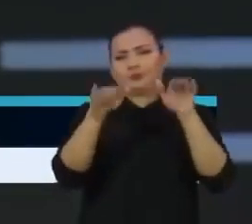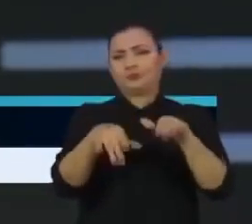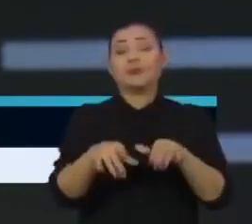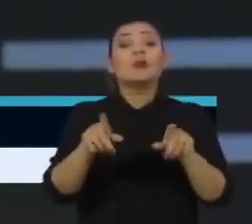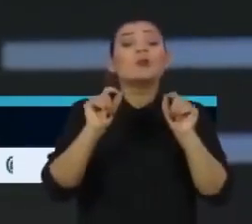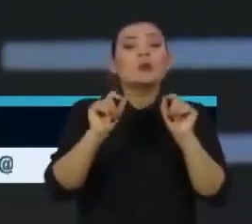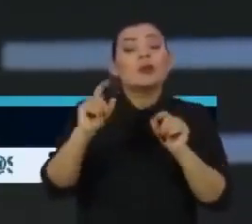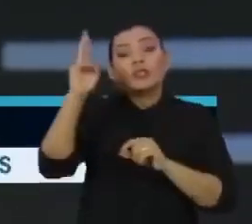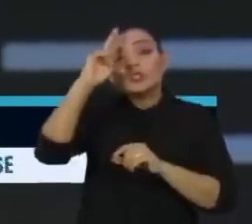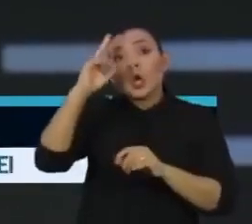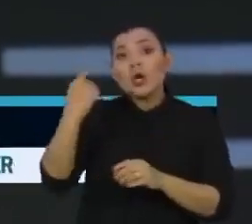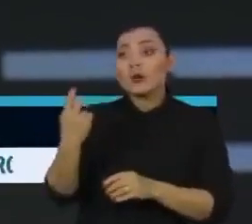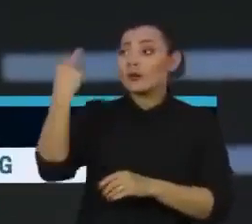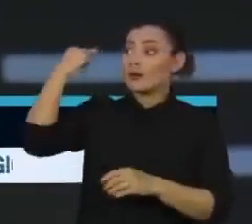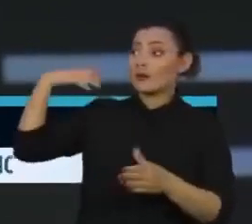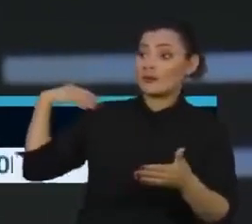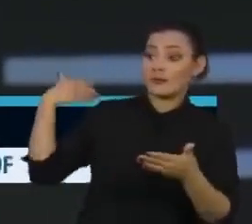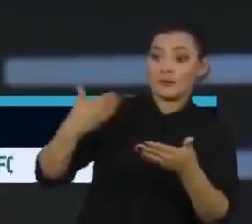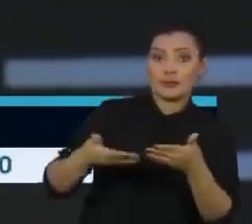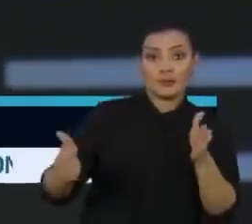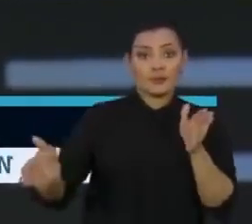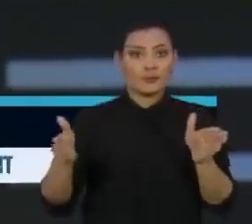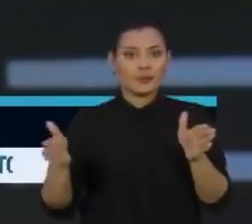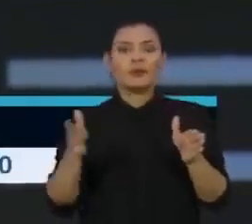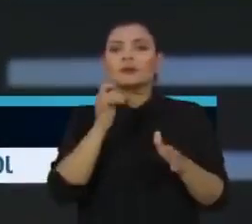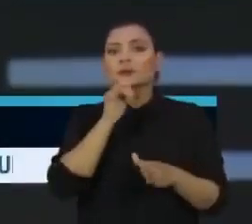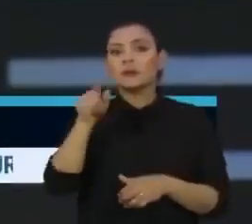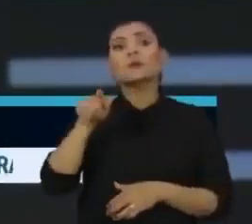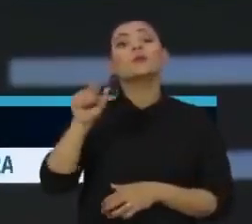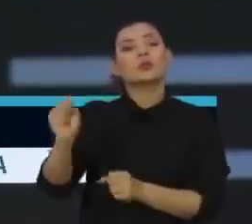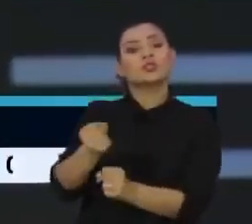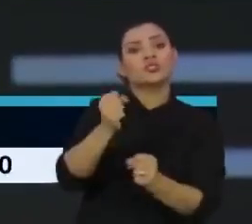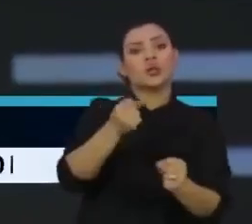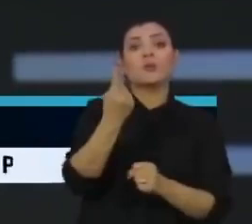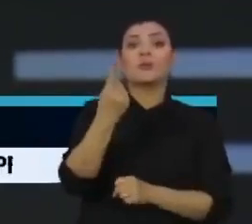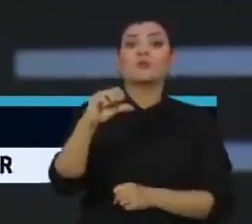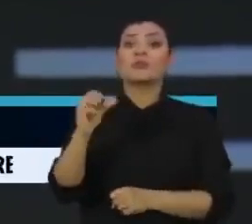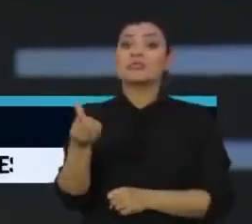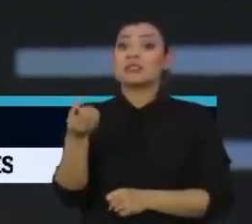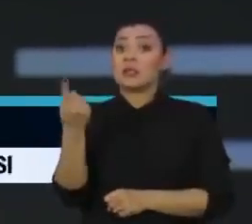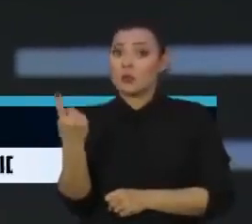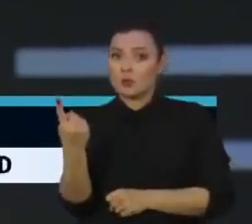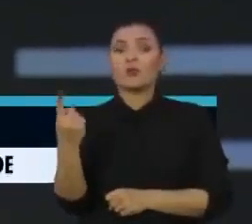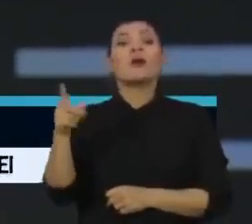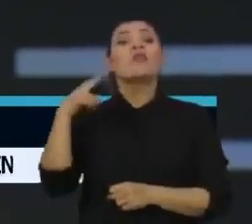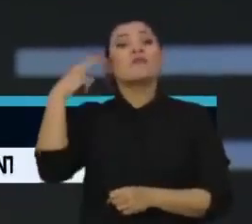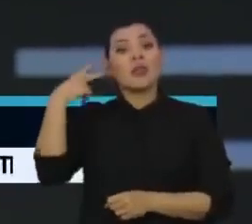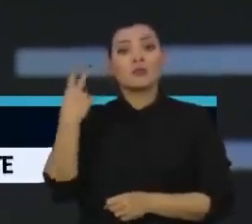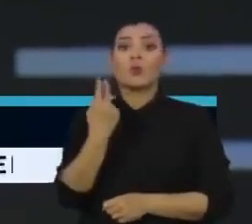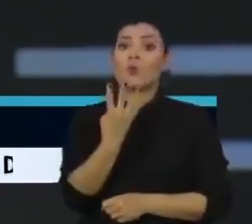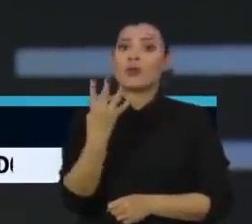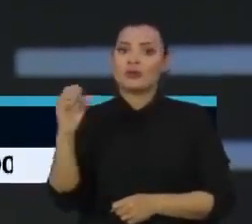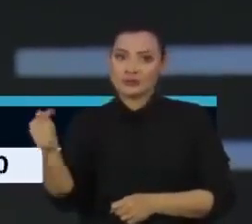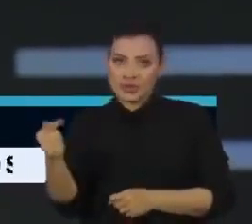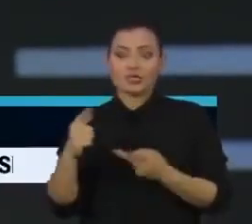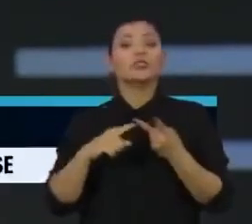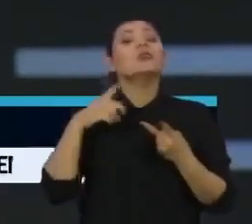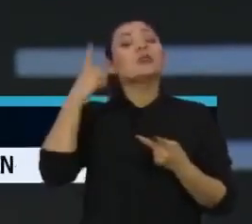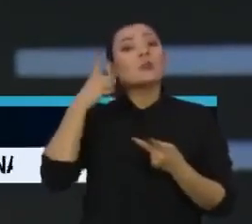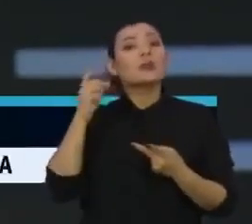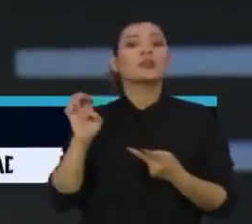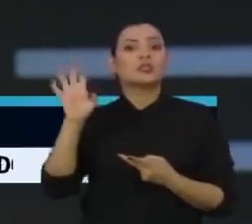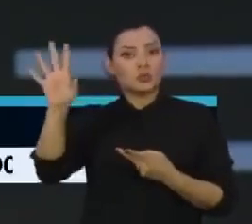entender o momento histórico. Não leu o Jânio, leio o Jânio até 61. Primeiro, vereador em 47, 50 deputado